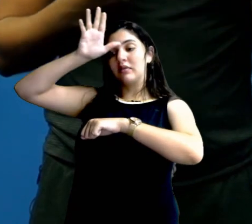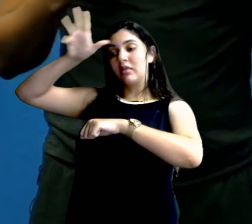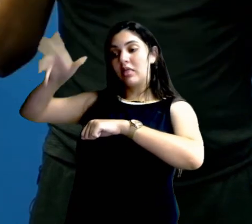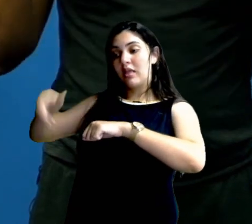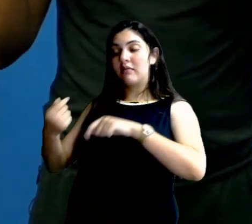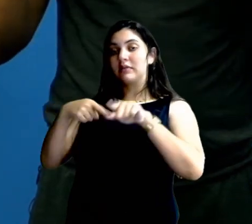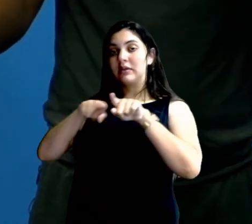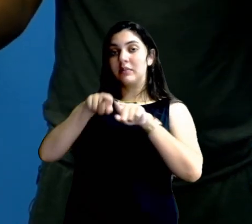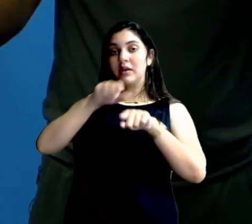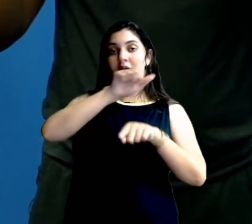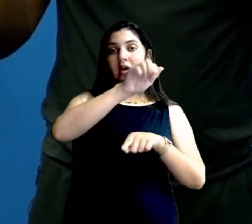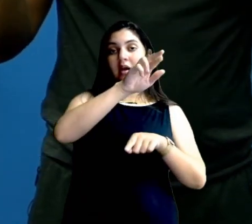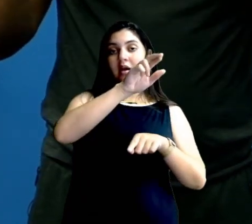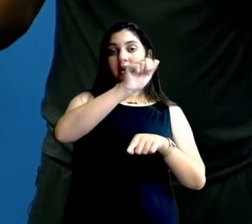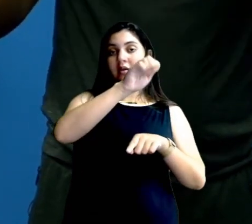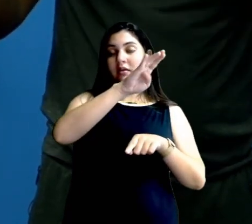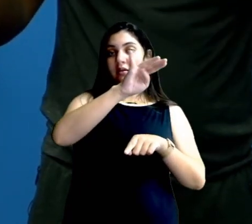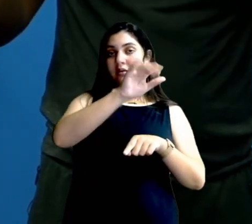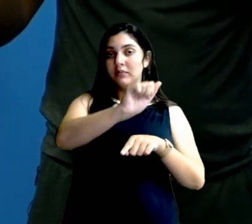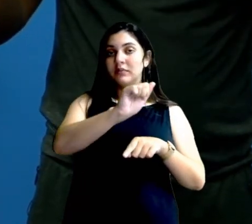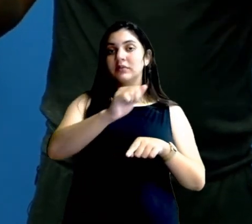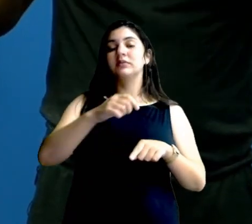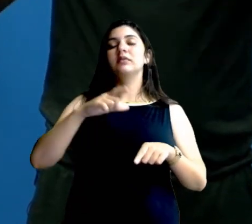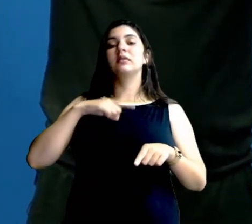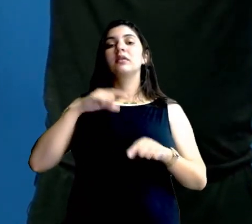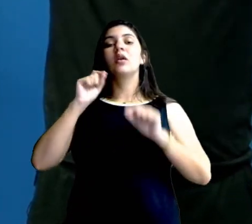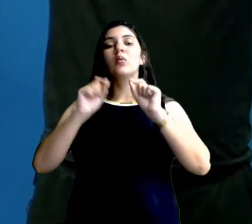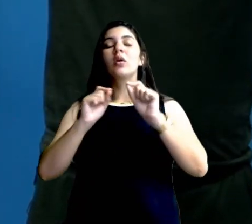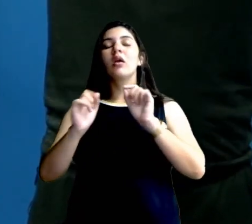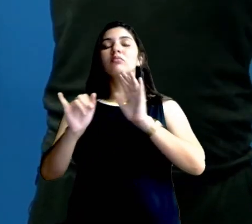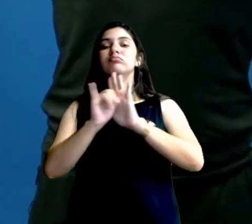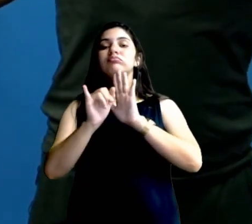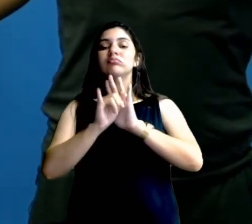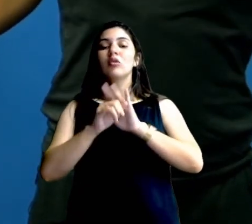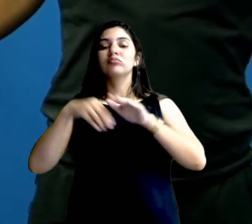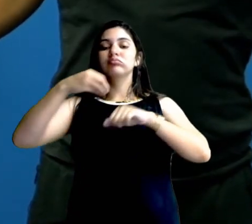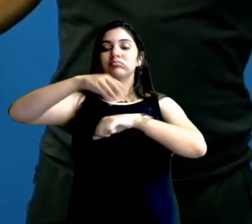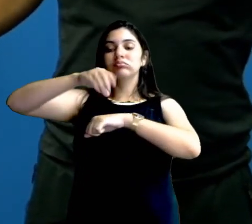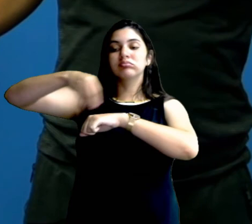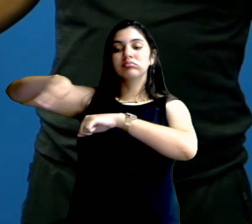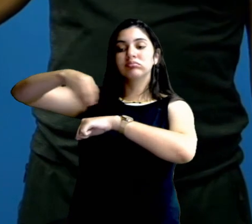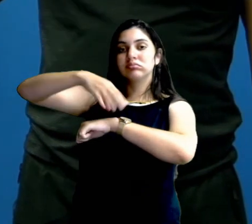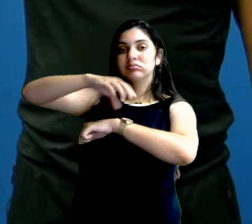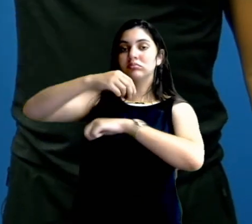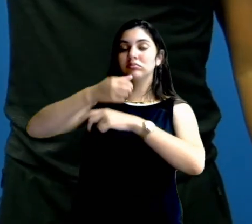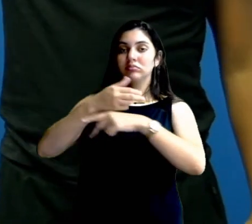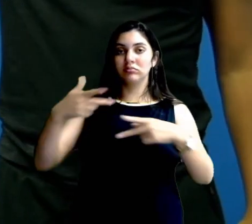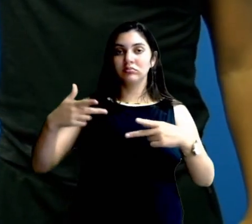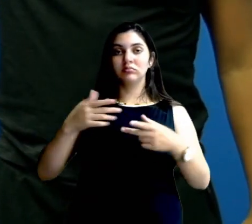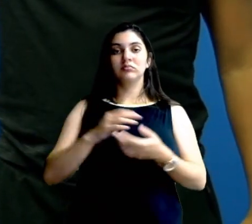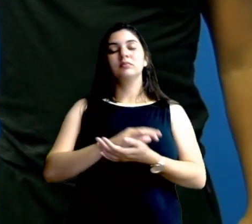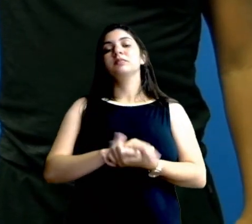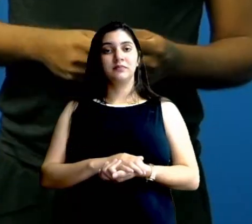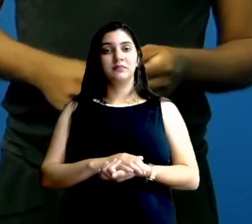árabe né ou seja ele se viam de uma Entreposto eles chegam de posto para distribuição de produtos